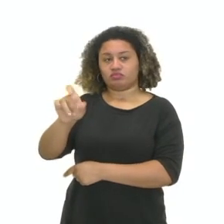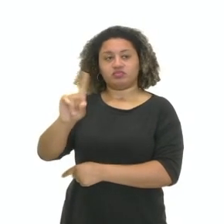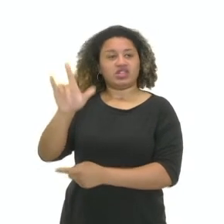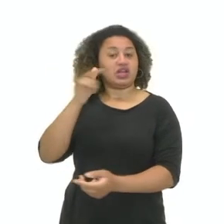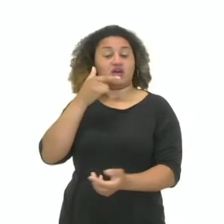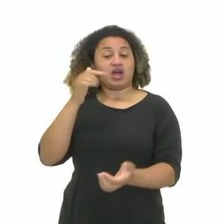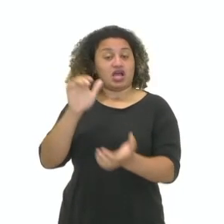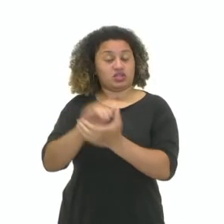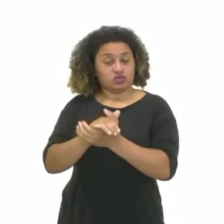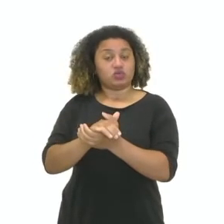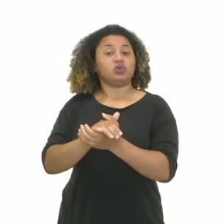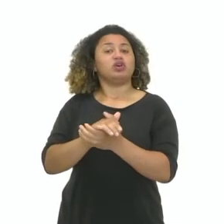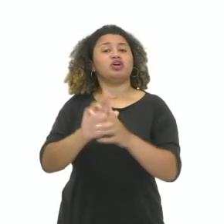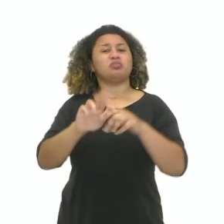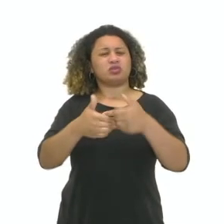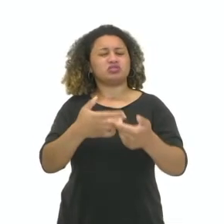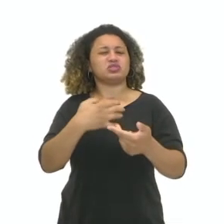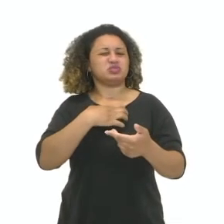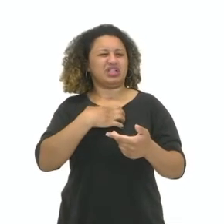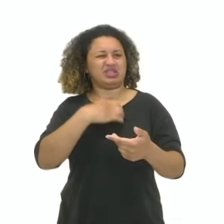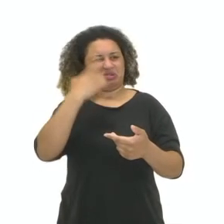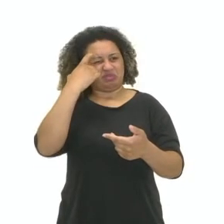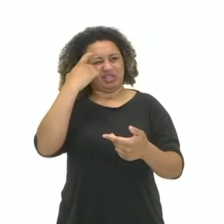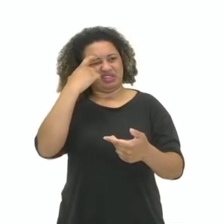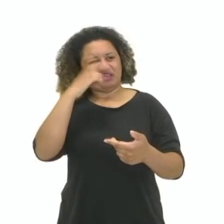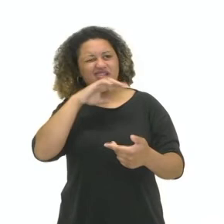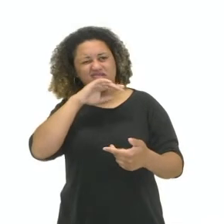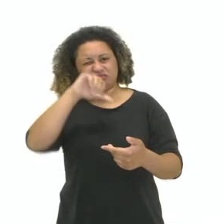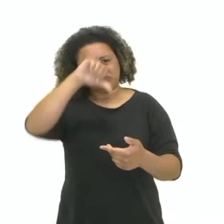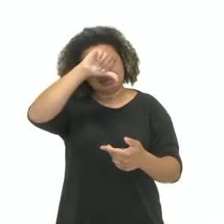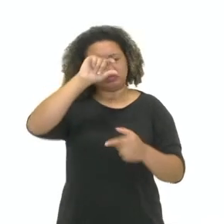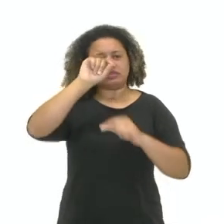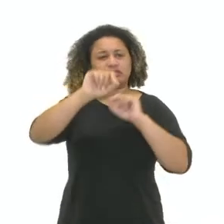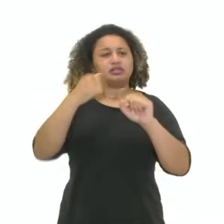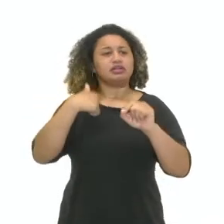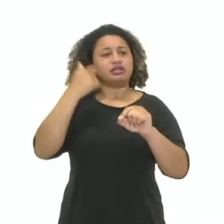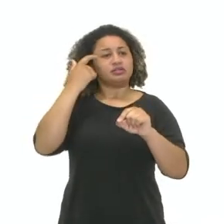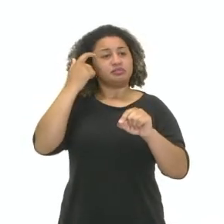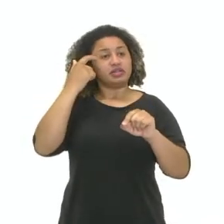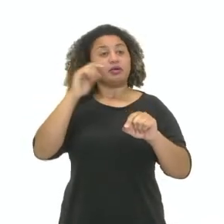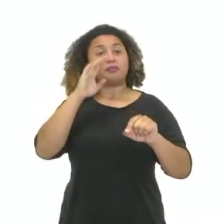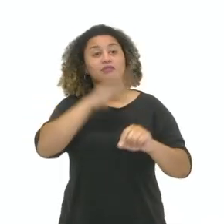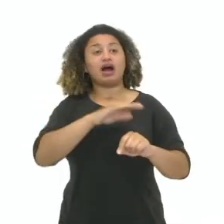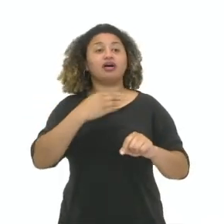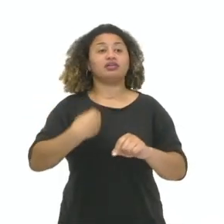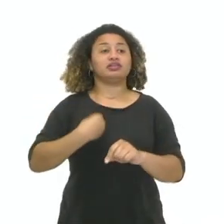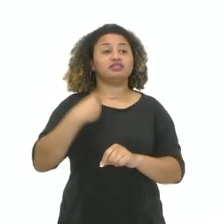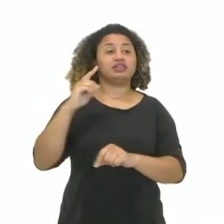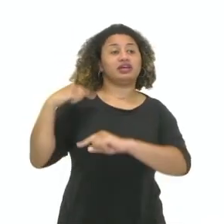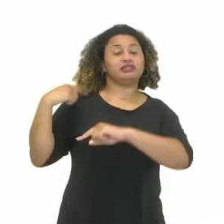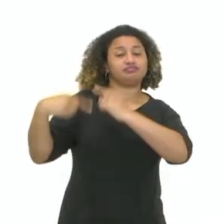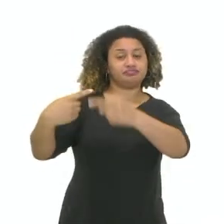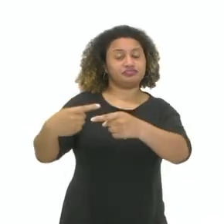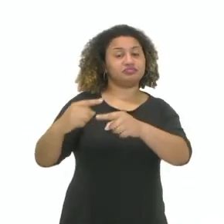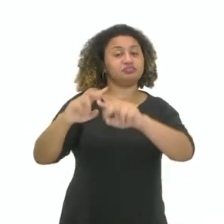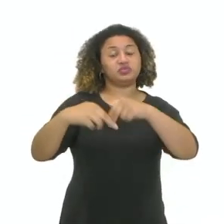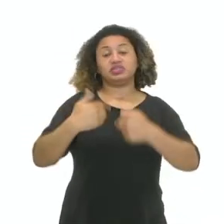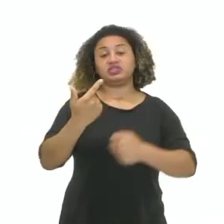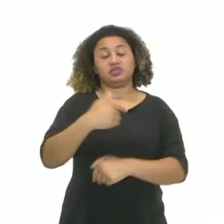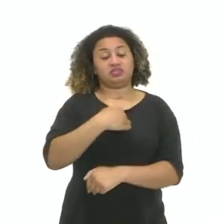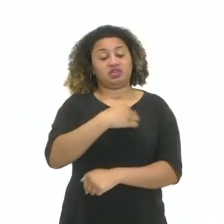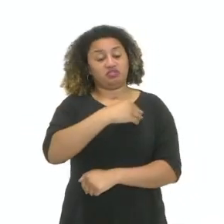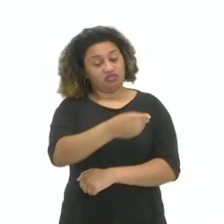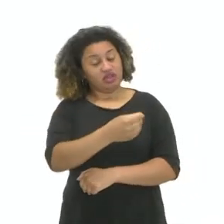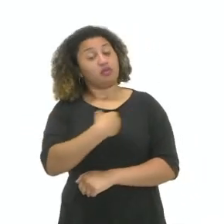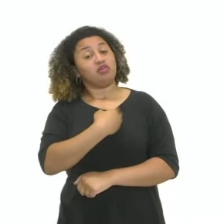partir do pessimismo, ele conclui de forma irônica que esse mal de sua vida é hereditário. Por isso, não ter filhos foi